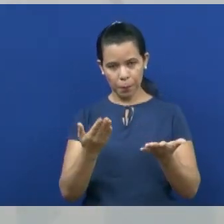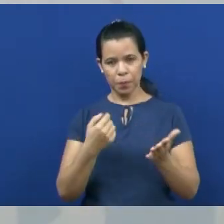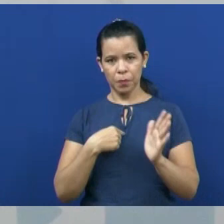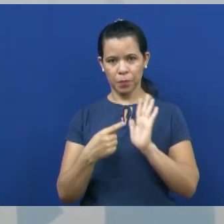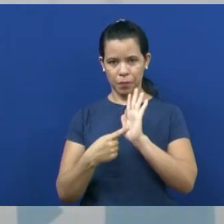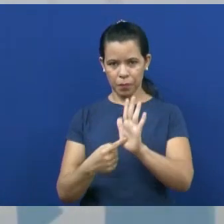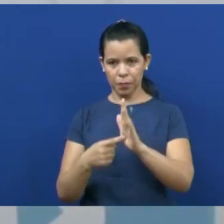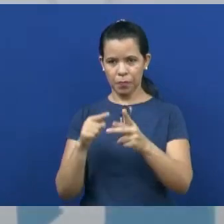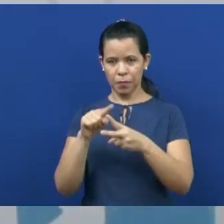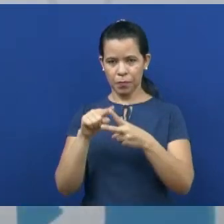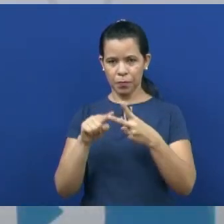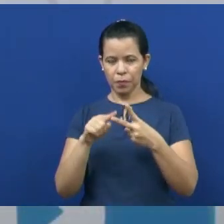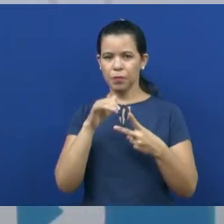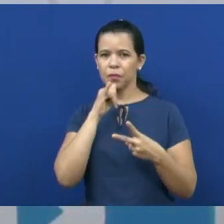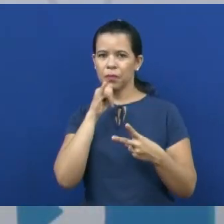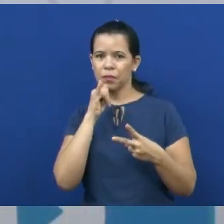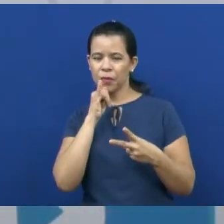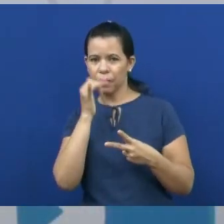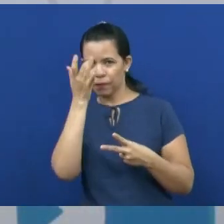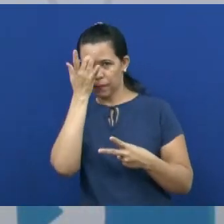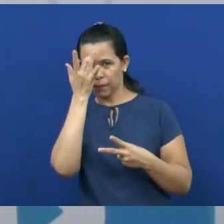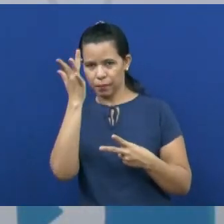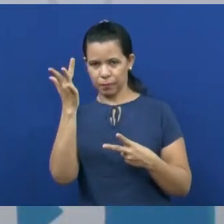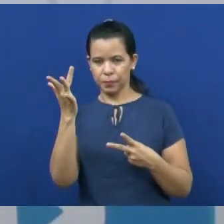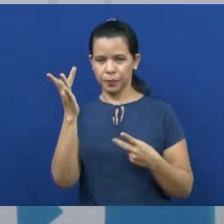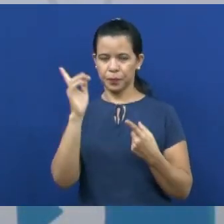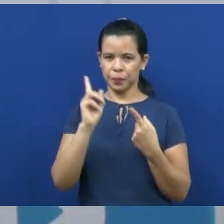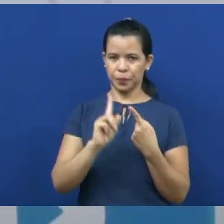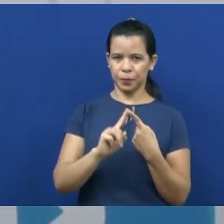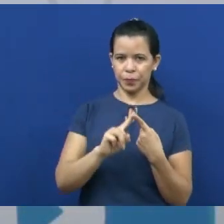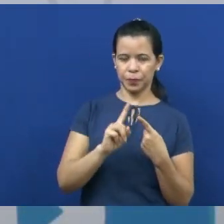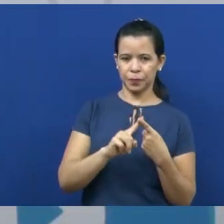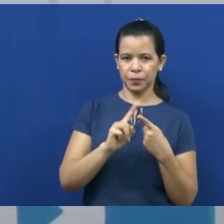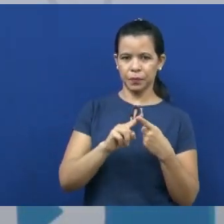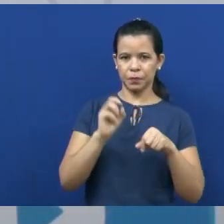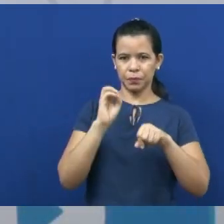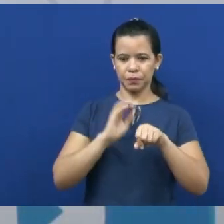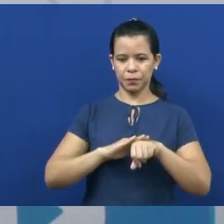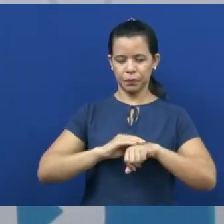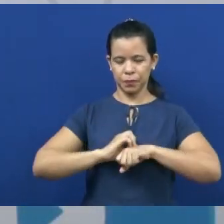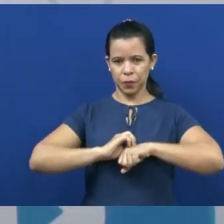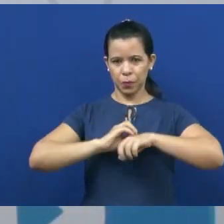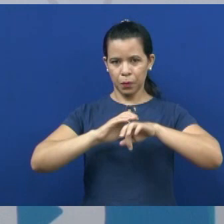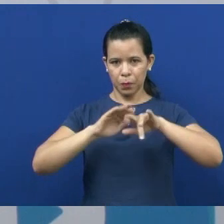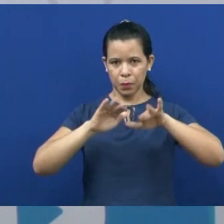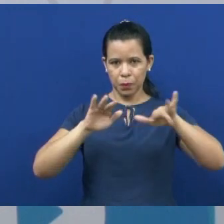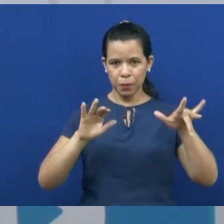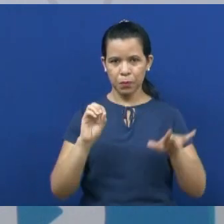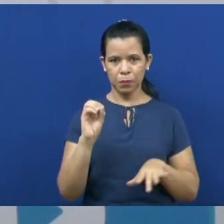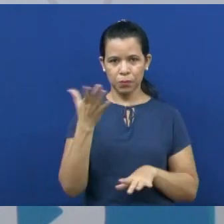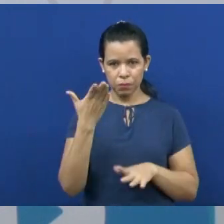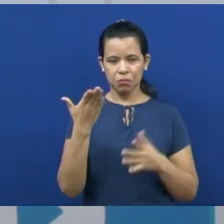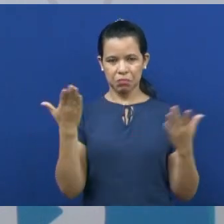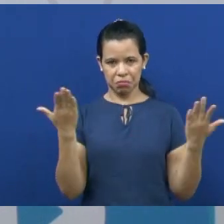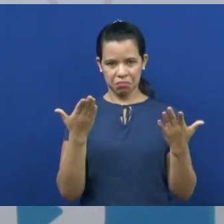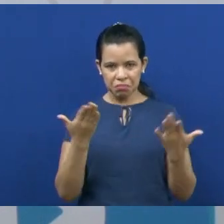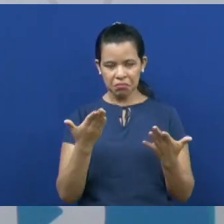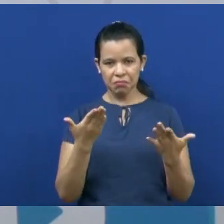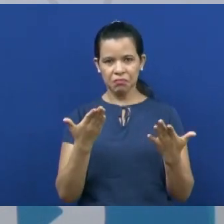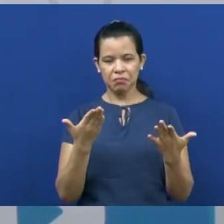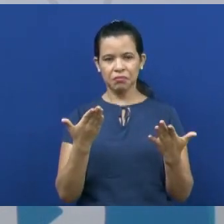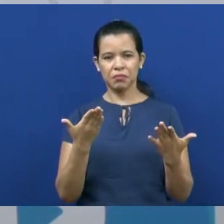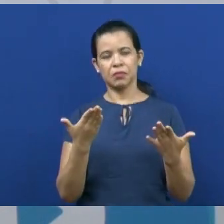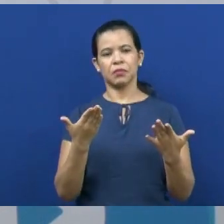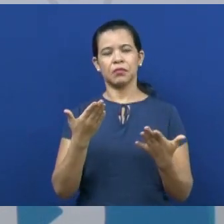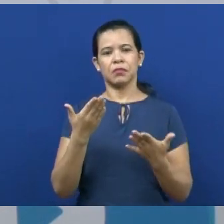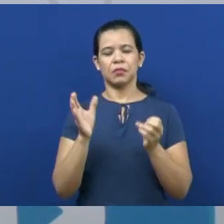exemplos bem práticos. Um para a epidemia que está acontecendo na atualidade, do Covid-19,